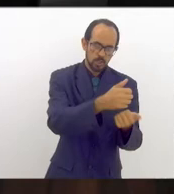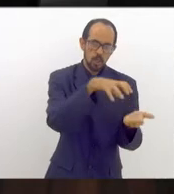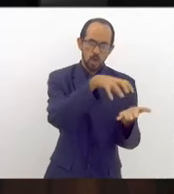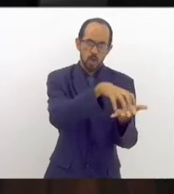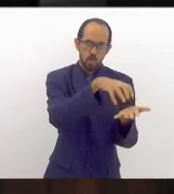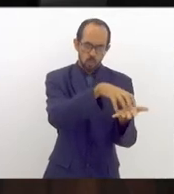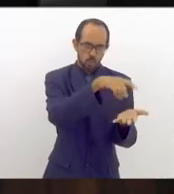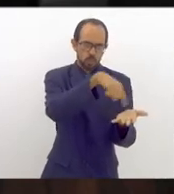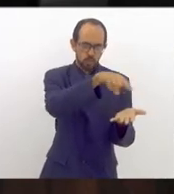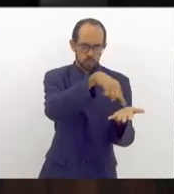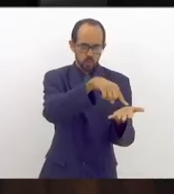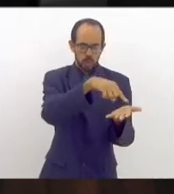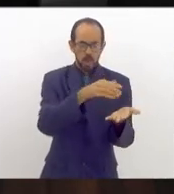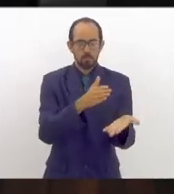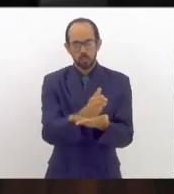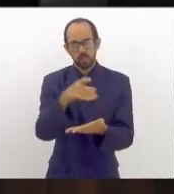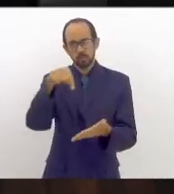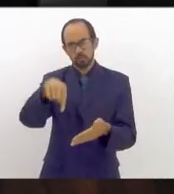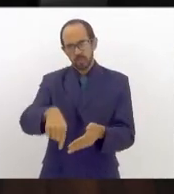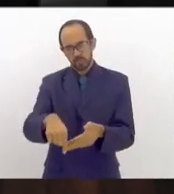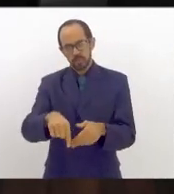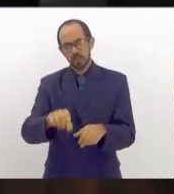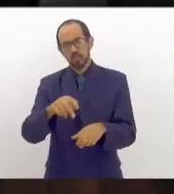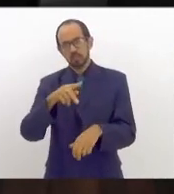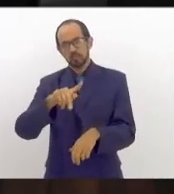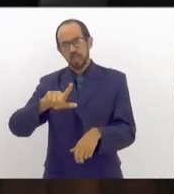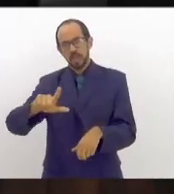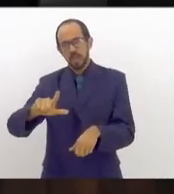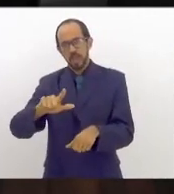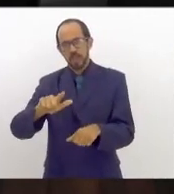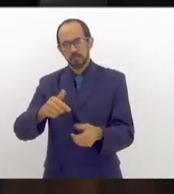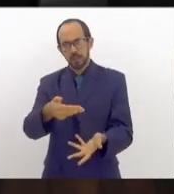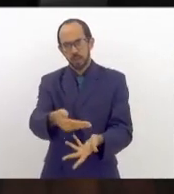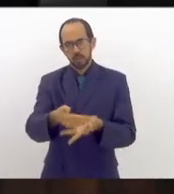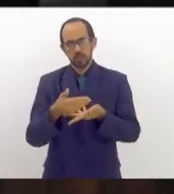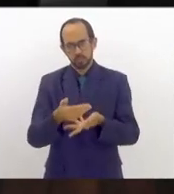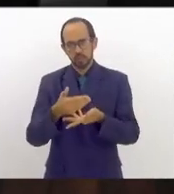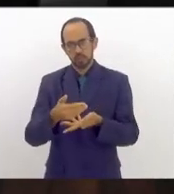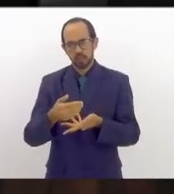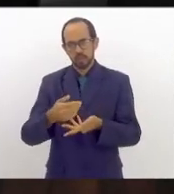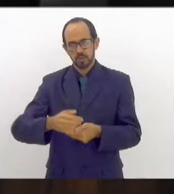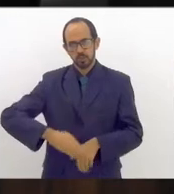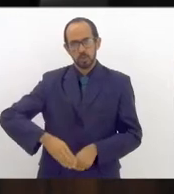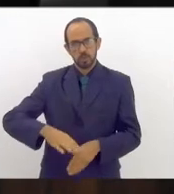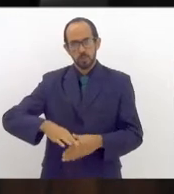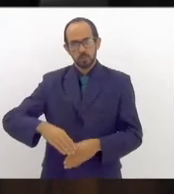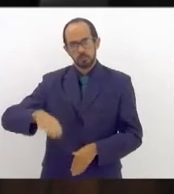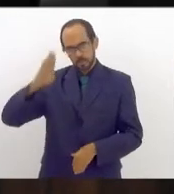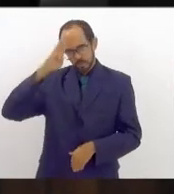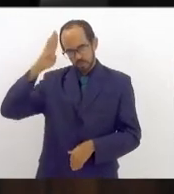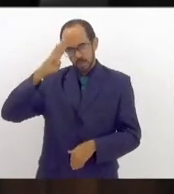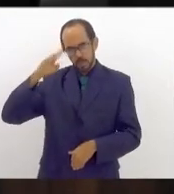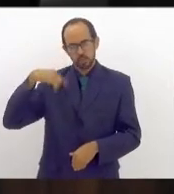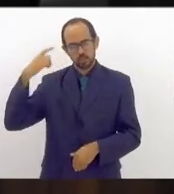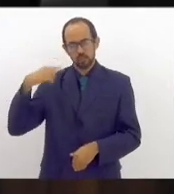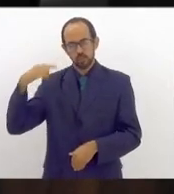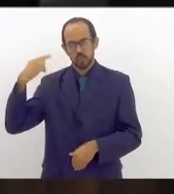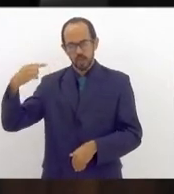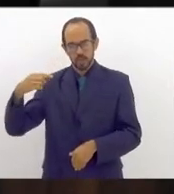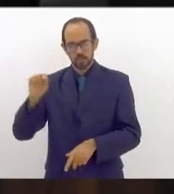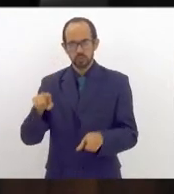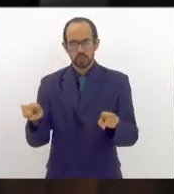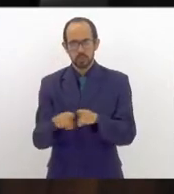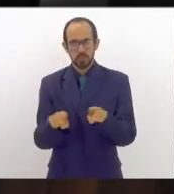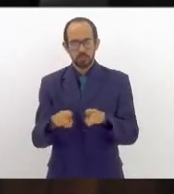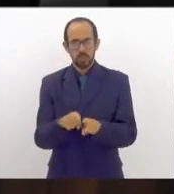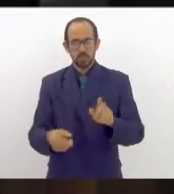aprovamos nesse plenário projetos estabelecido no atendimento prioritário advogados em todas as unidades judiciárias do Estado voltamos também